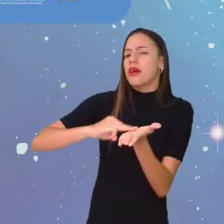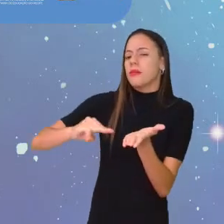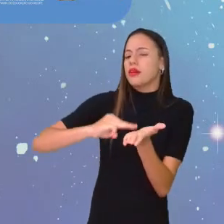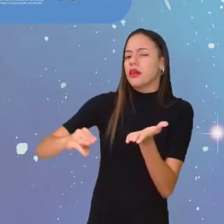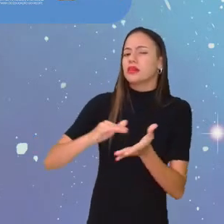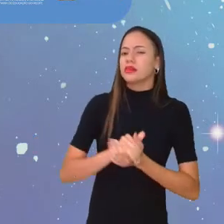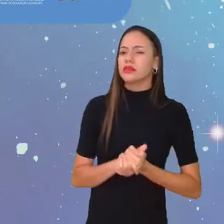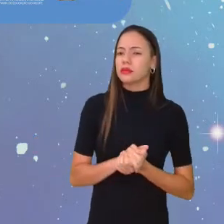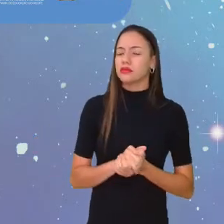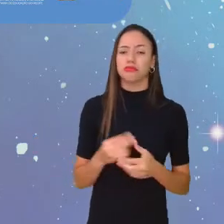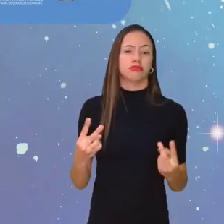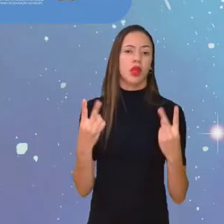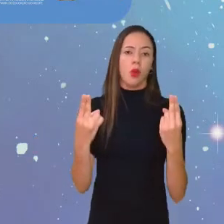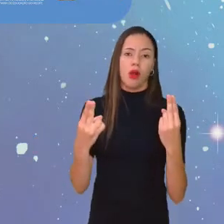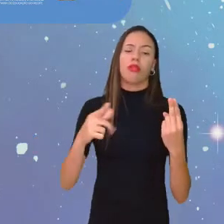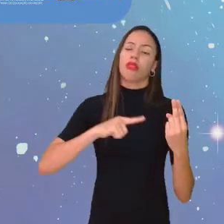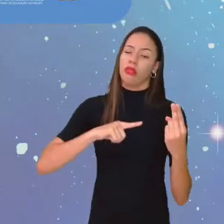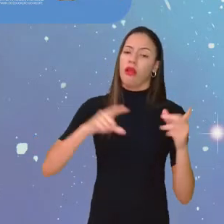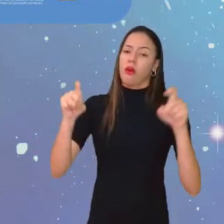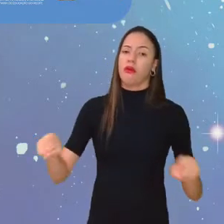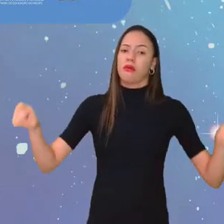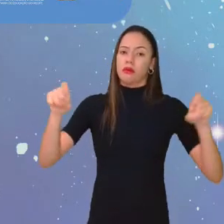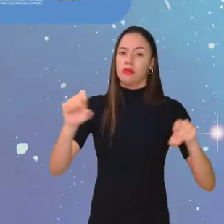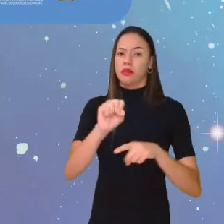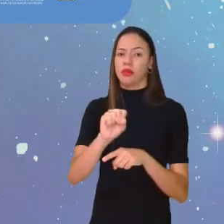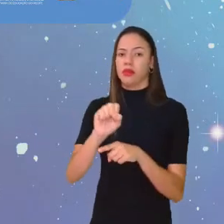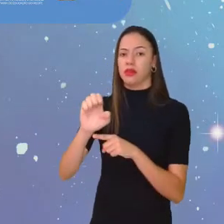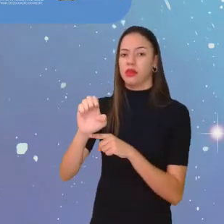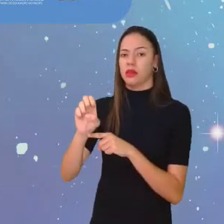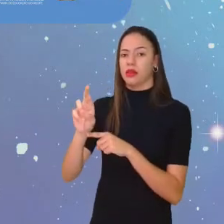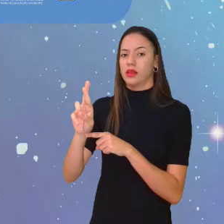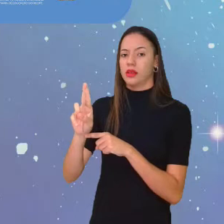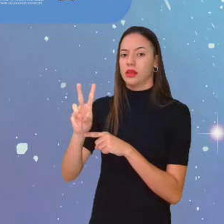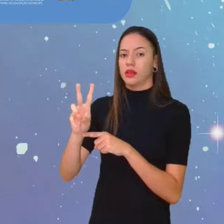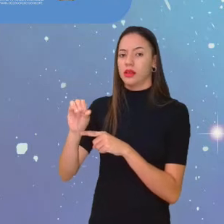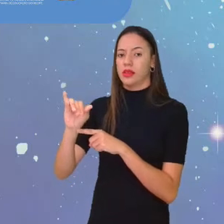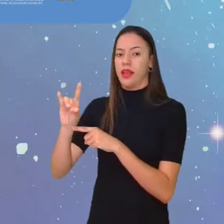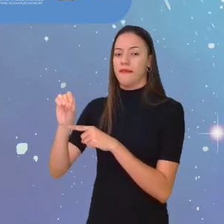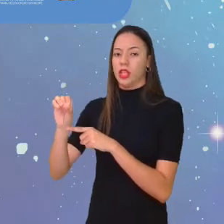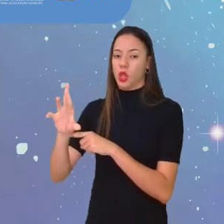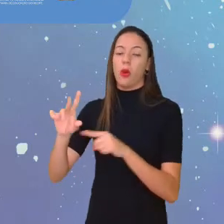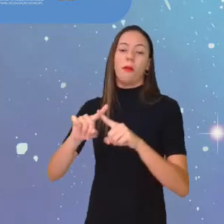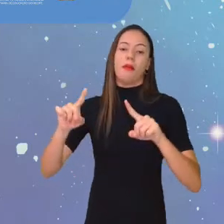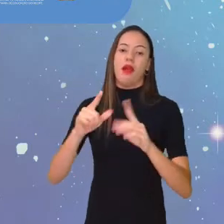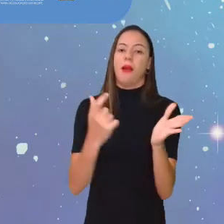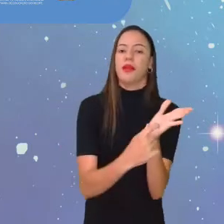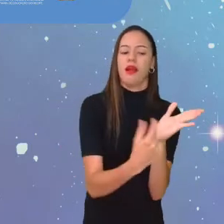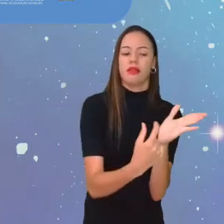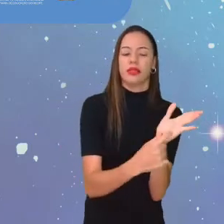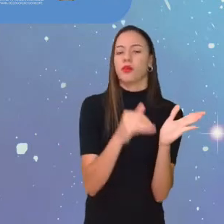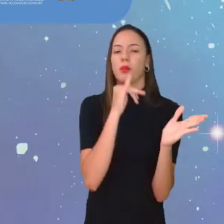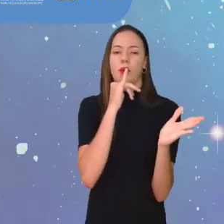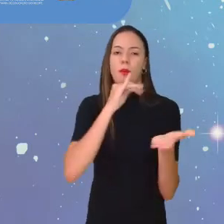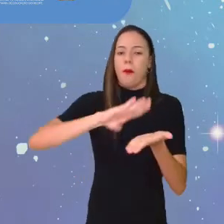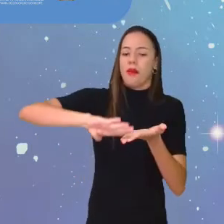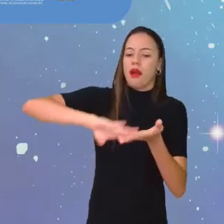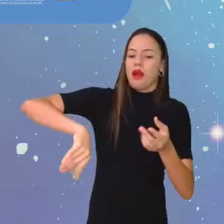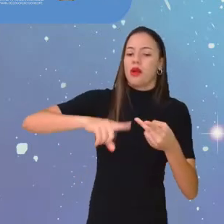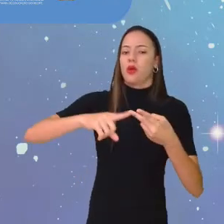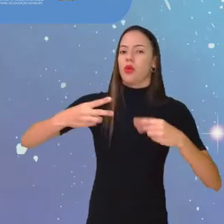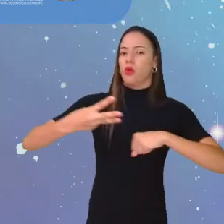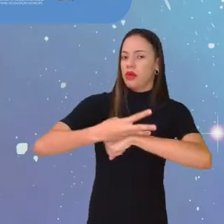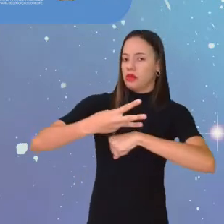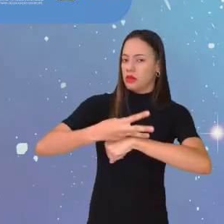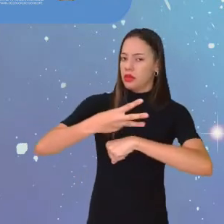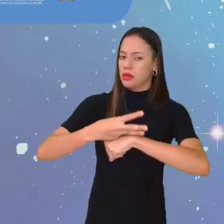mesma coisa, né? Ou seja, existem os servidores, né? Apesar de que para aplicativos como o banco, né, como o WhatsApp, por exemplo,